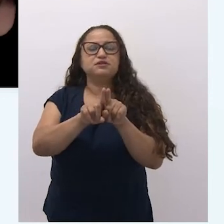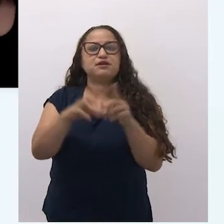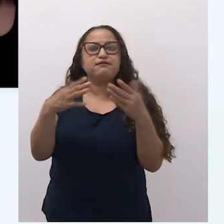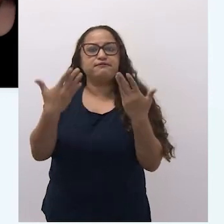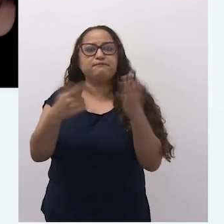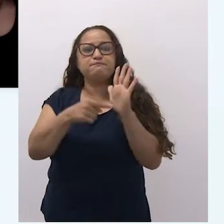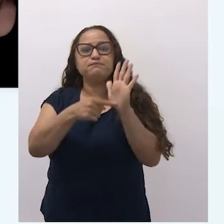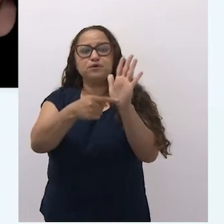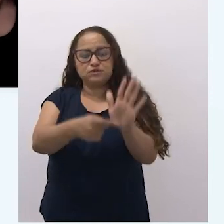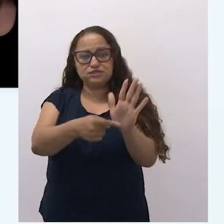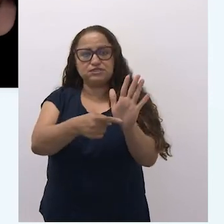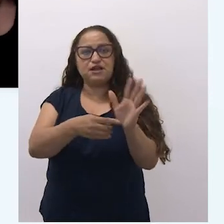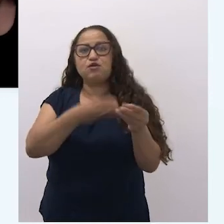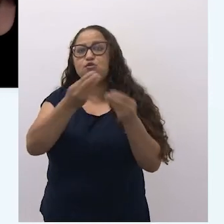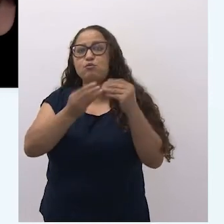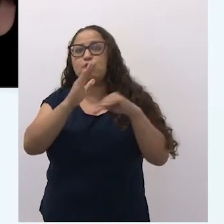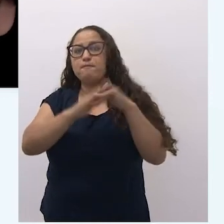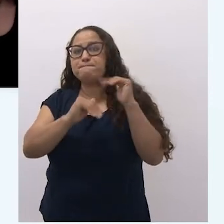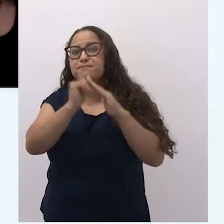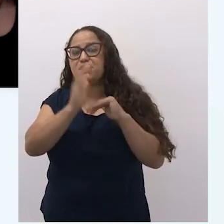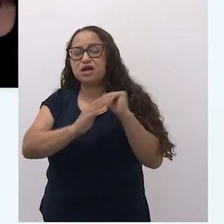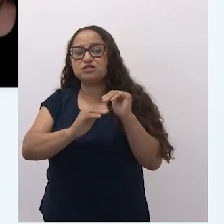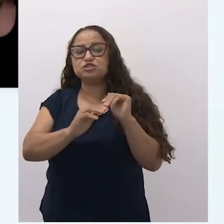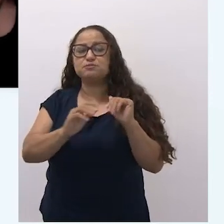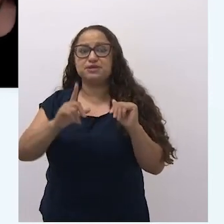quanto mecanismos para que haja